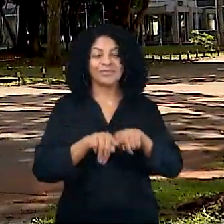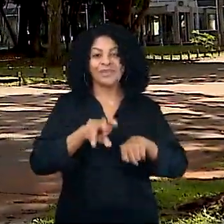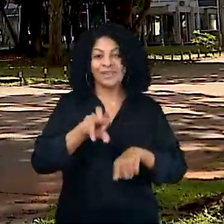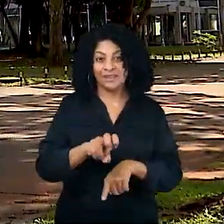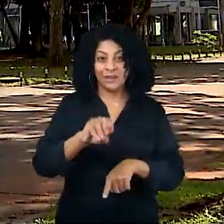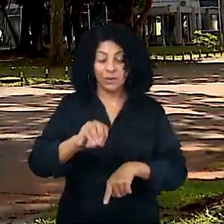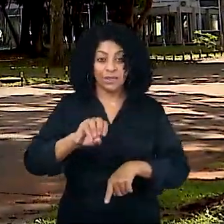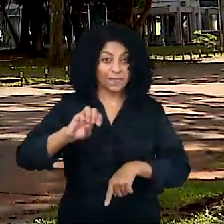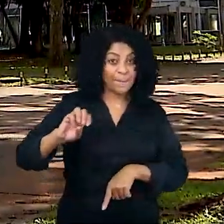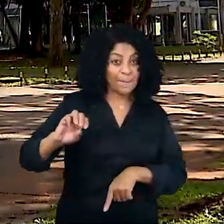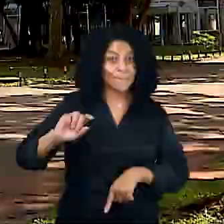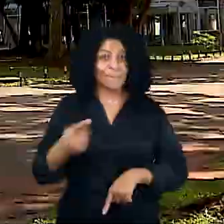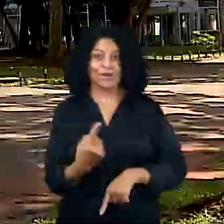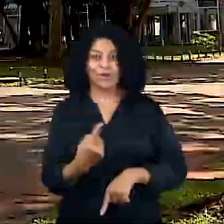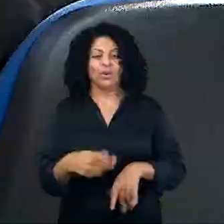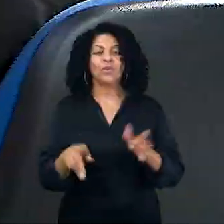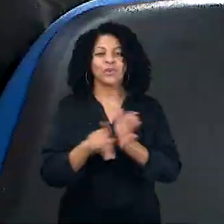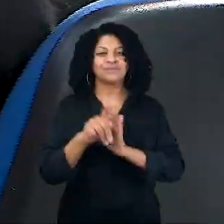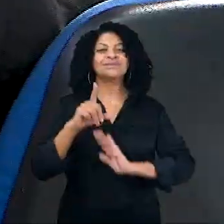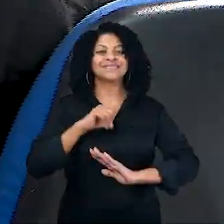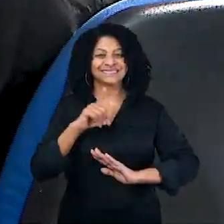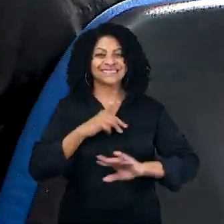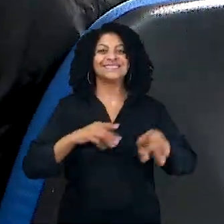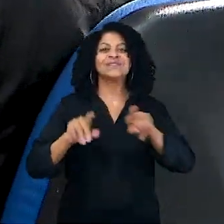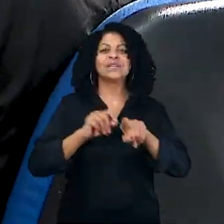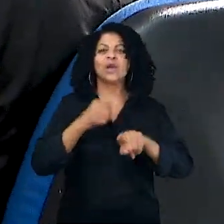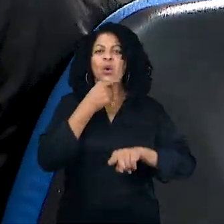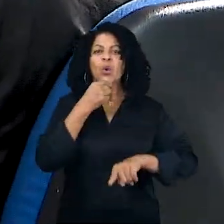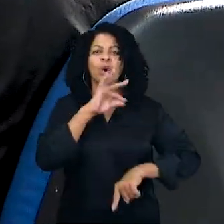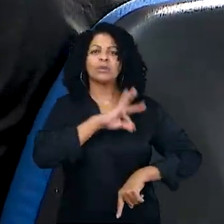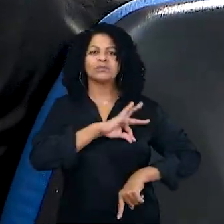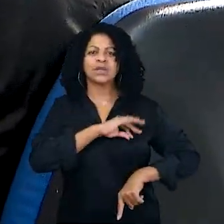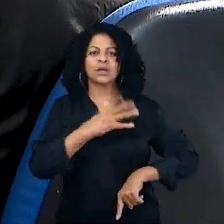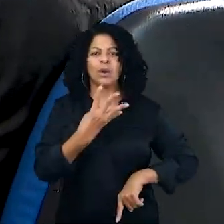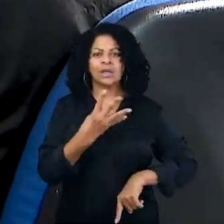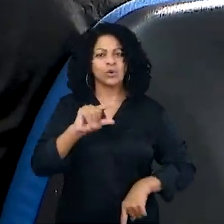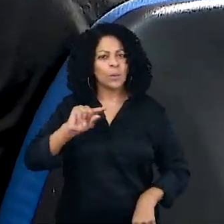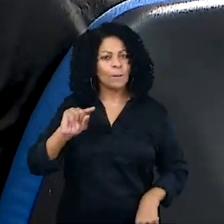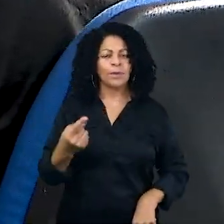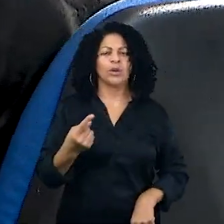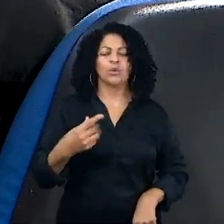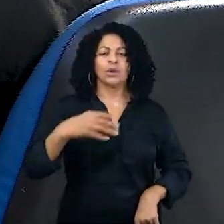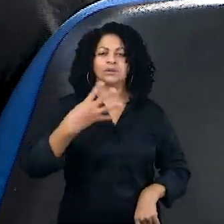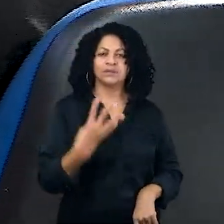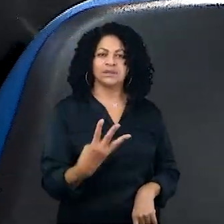de 50 mil empresas, mostrou que a média salarial dos homens é de R$